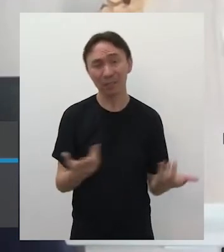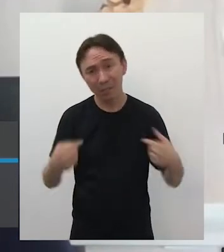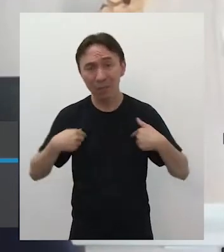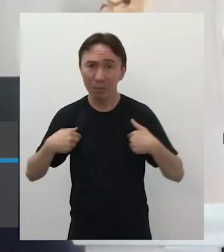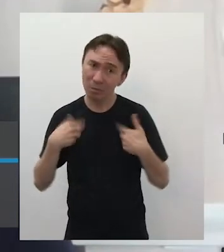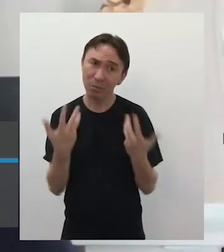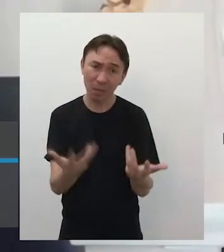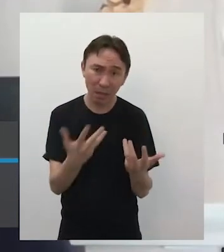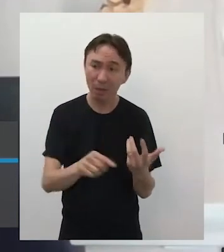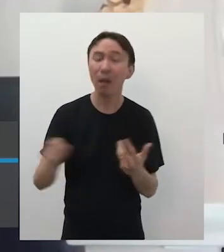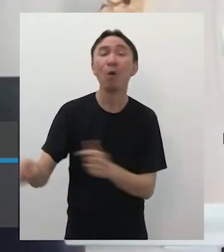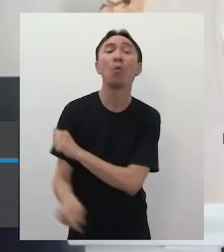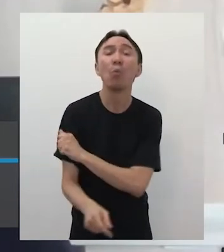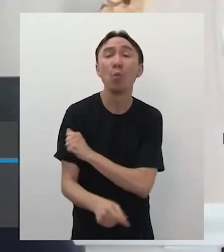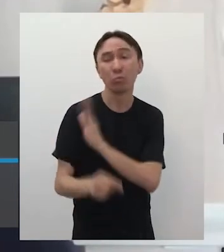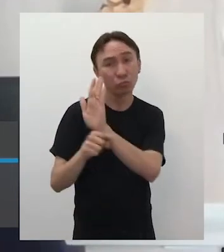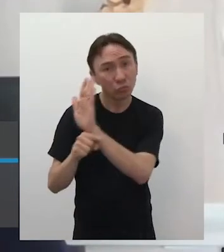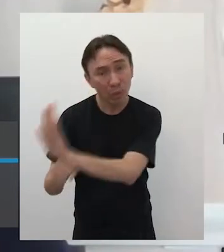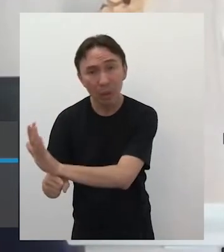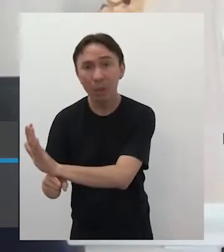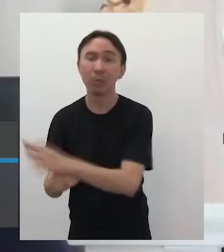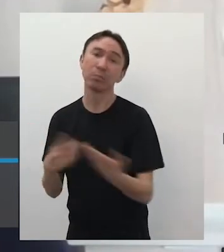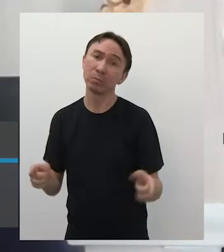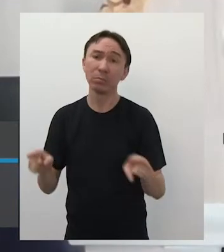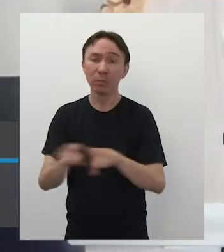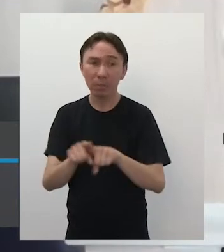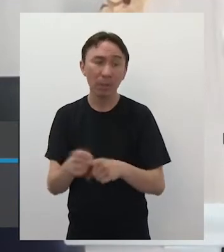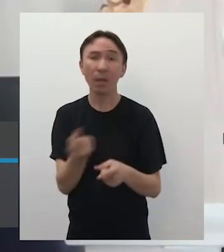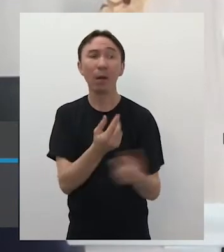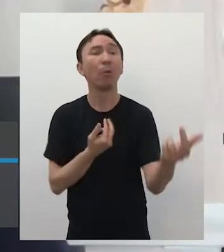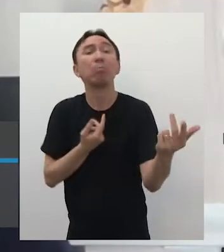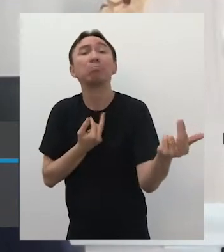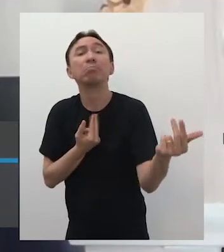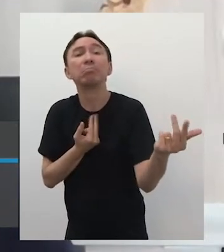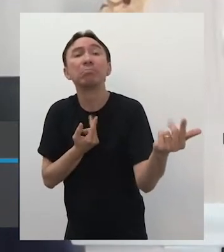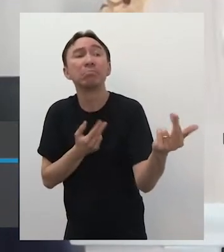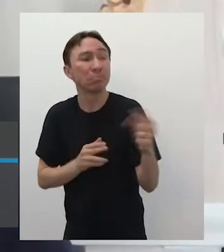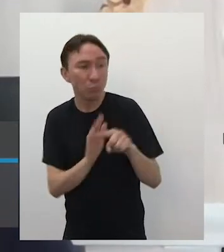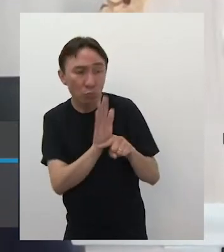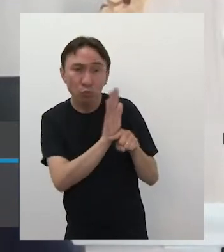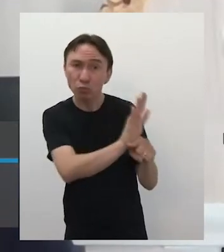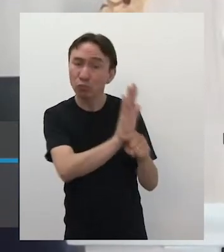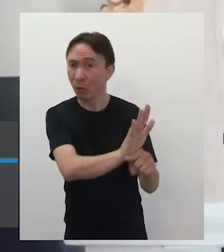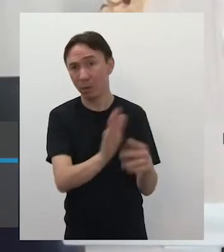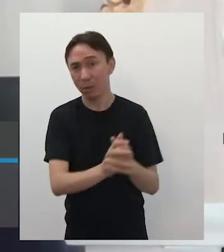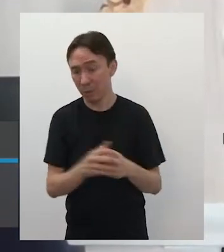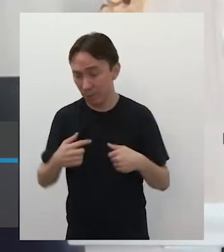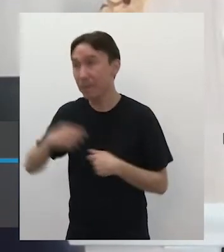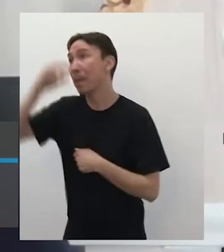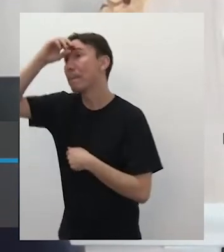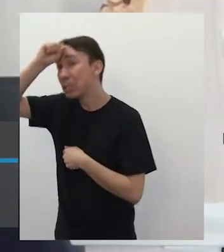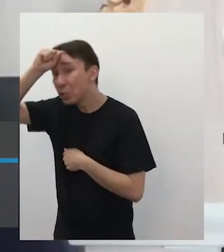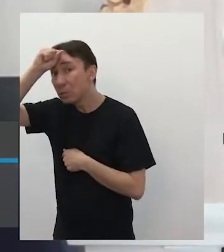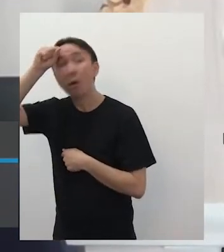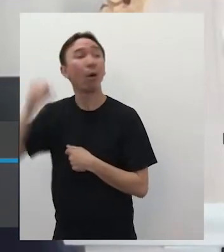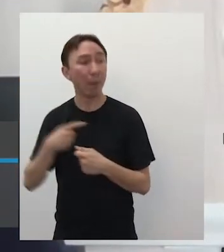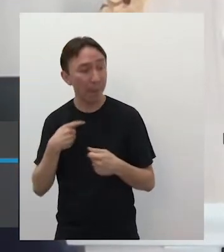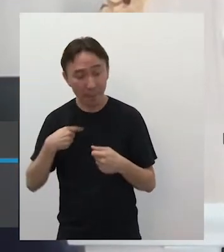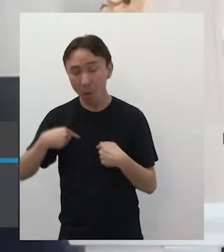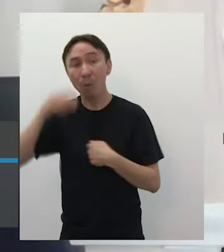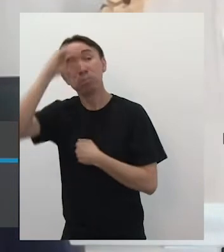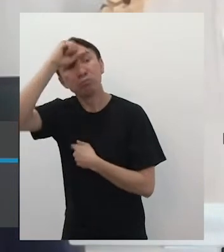para você. Pegue o seu lenço e ajude outra pessoa, tá? Então, é isso que eu procuro fazer. Através